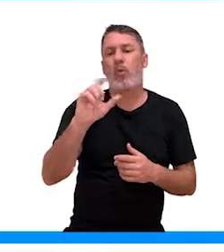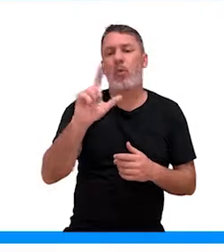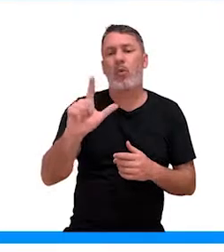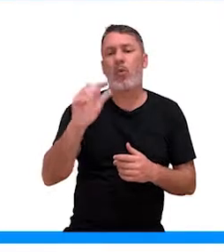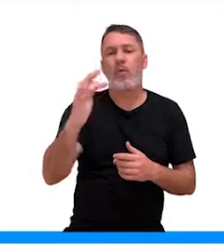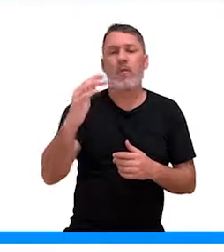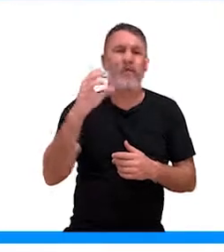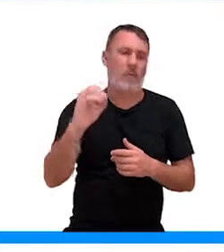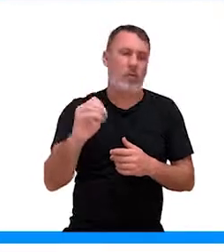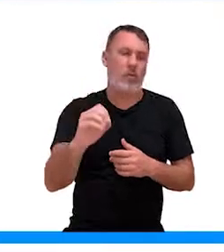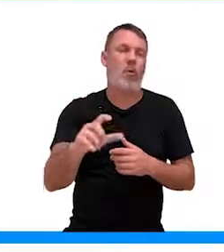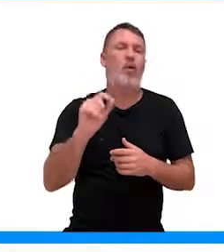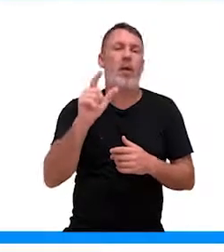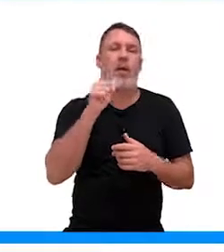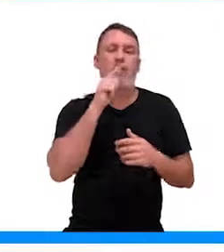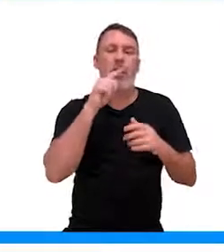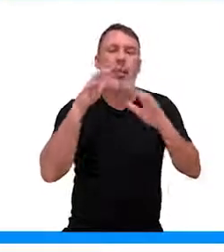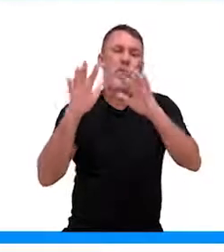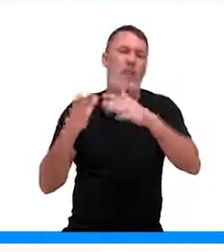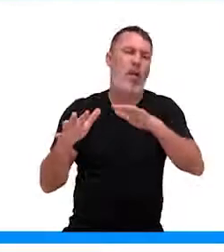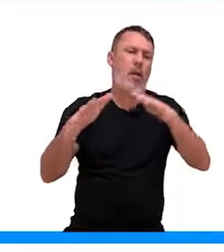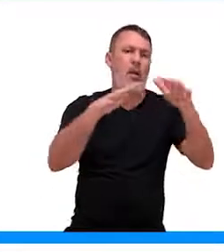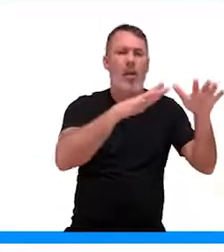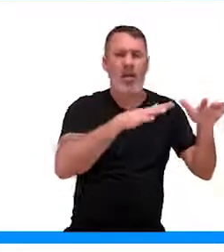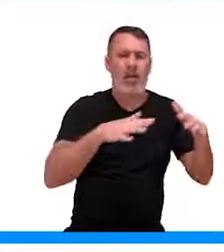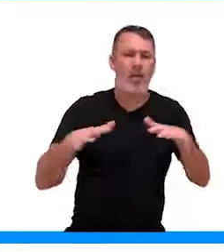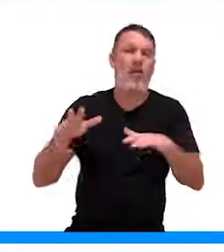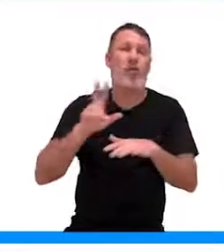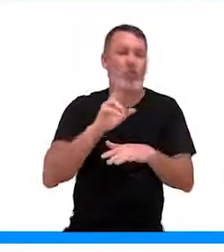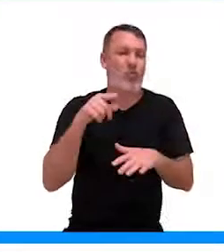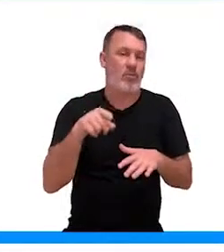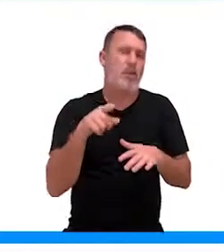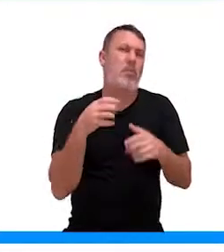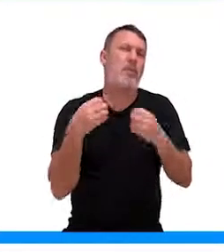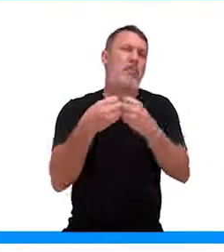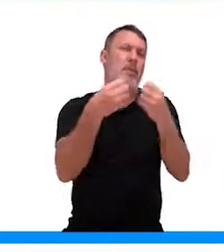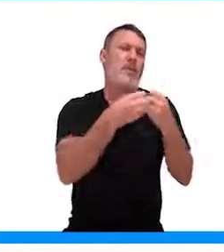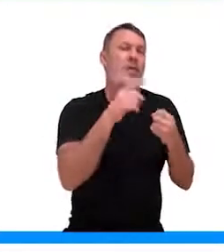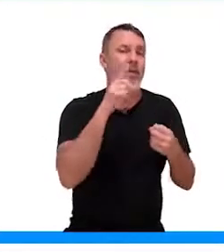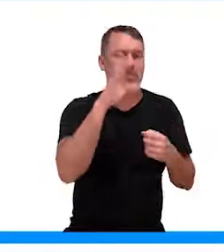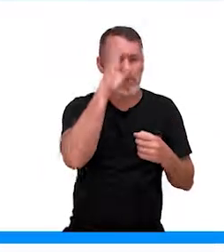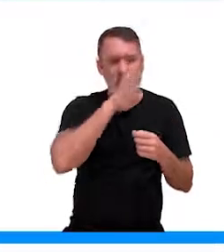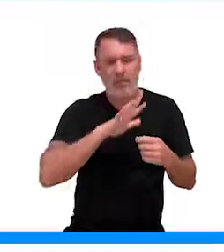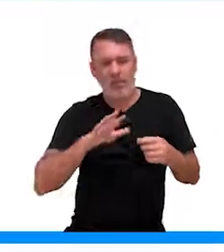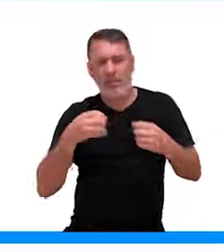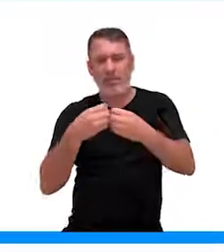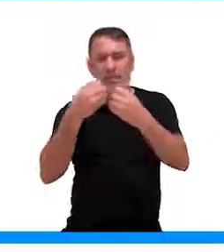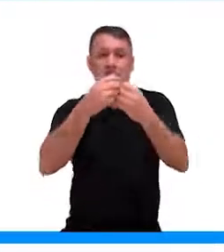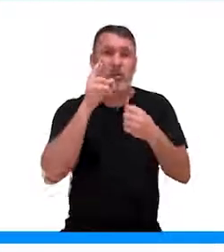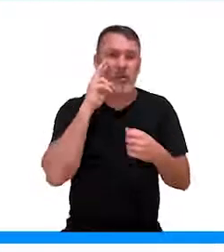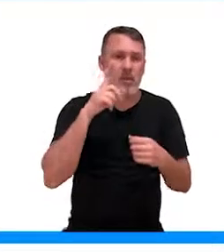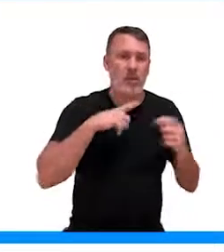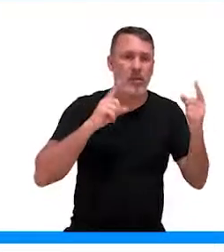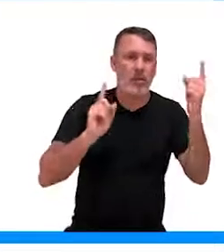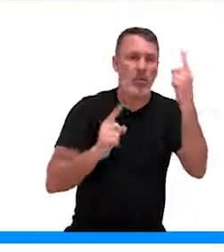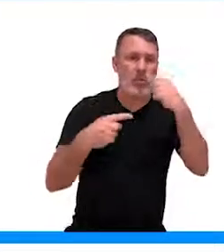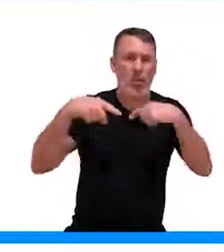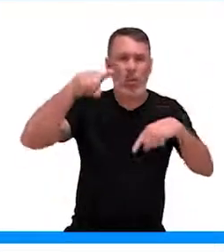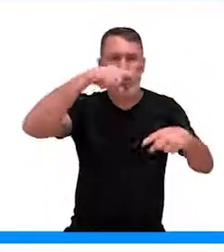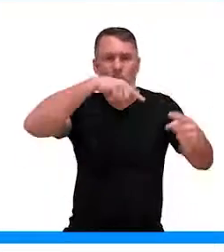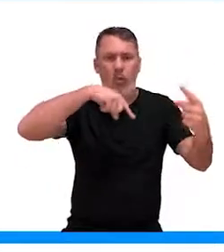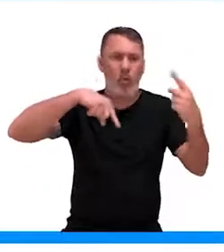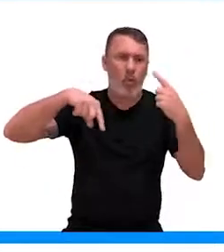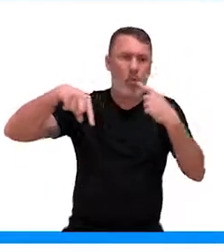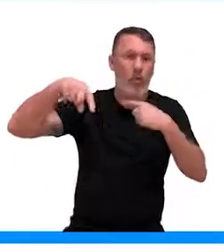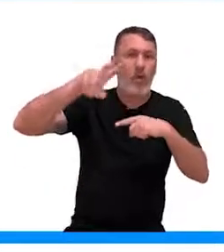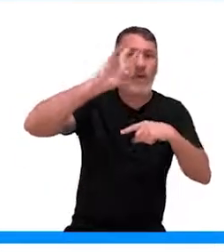verdade a corrente ali formada ali próximo, né, ao Nordeste brasileiro, você pode perceber que recebe o nome de Guianas, e quando passa